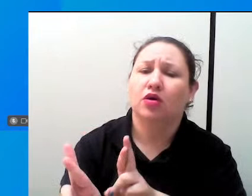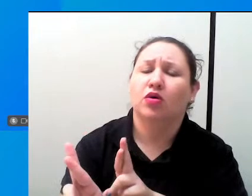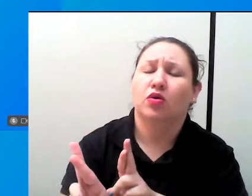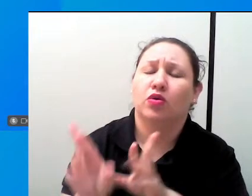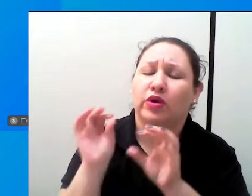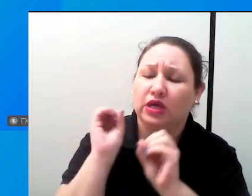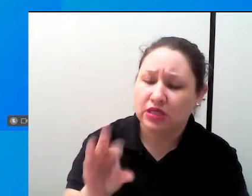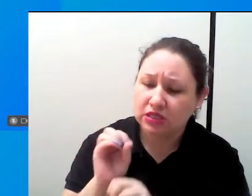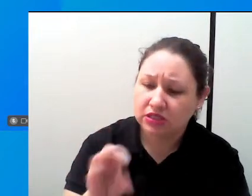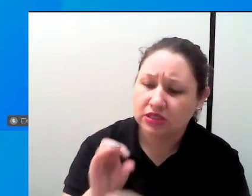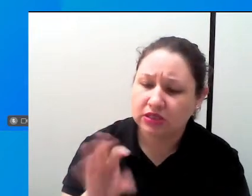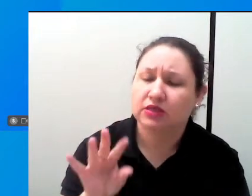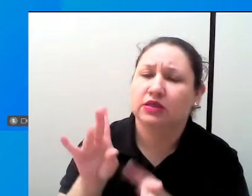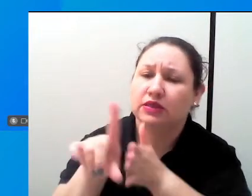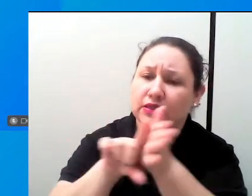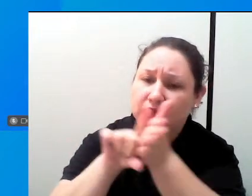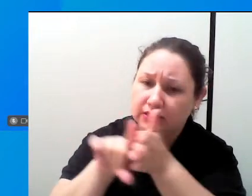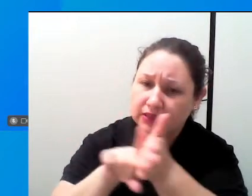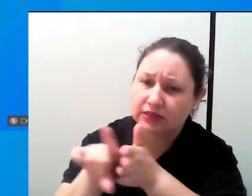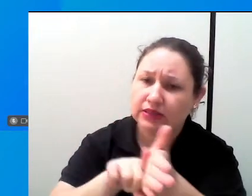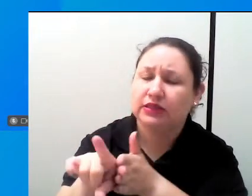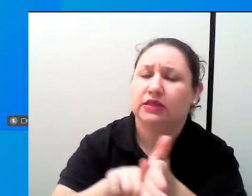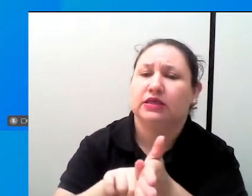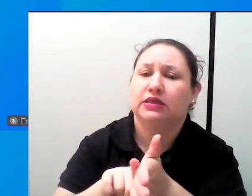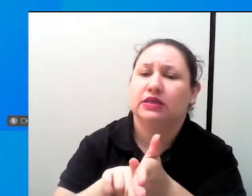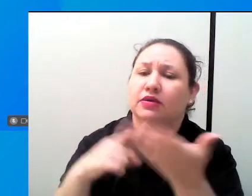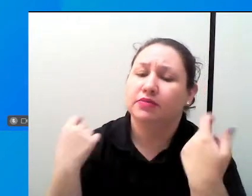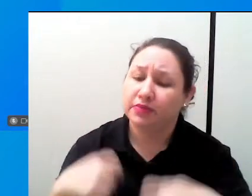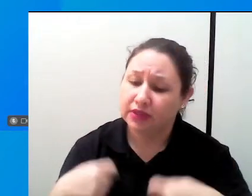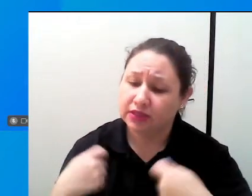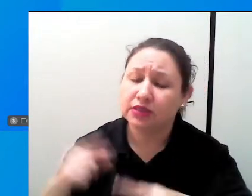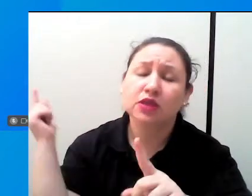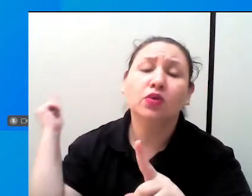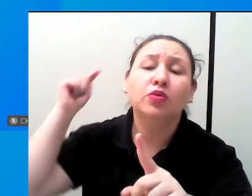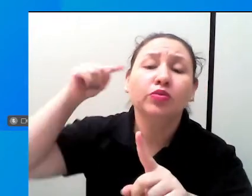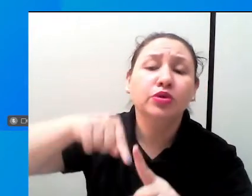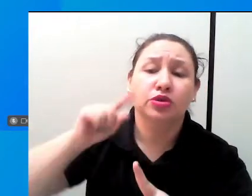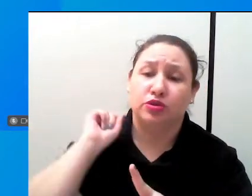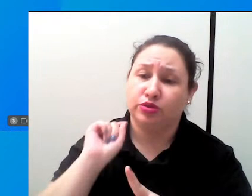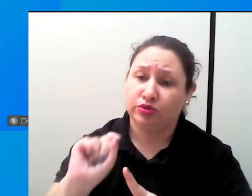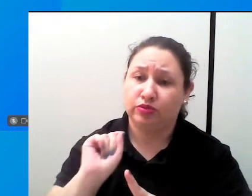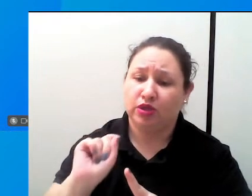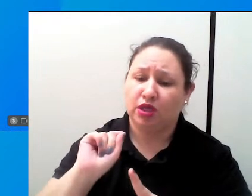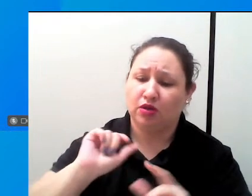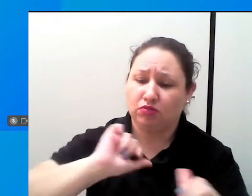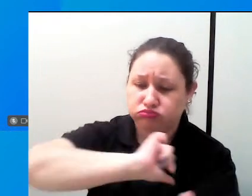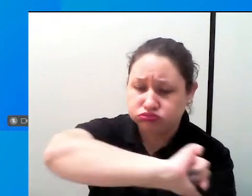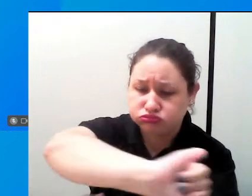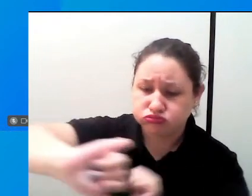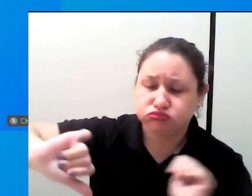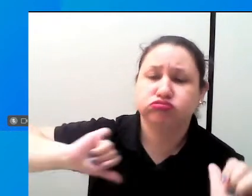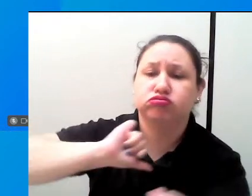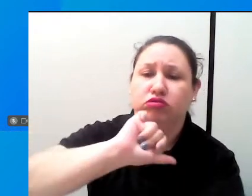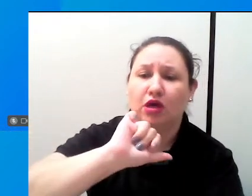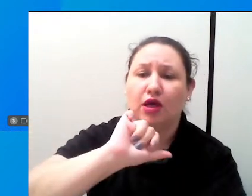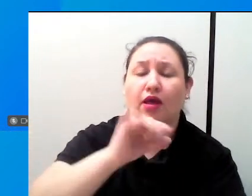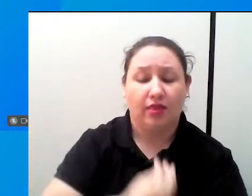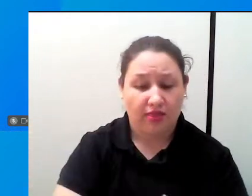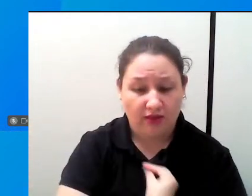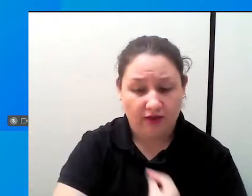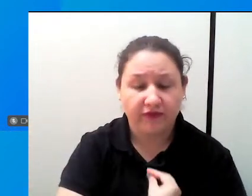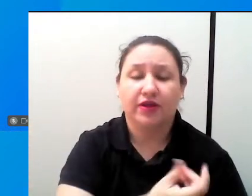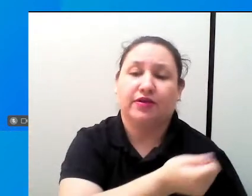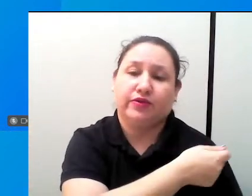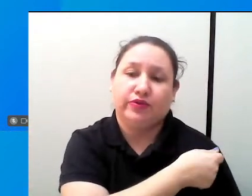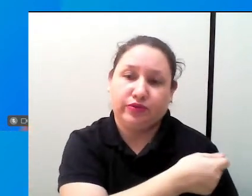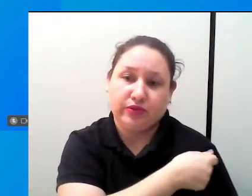disse, objetivando a transformação social e impactando na formação do estudante. Esse